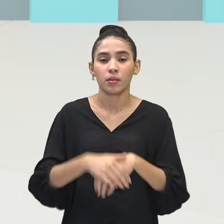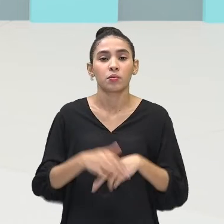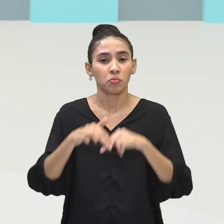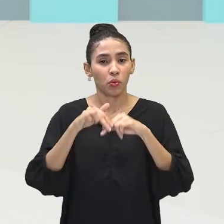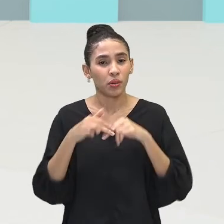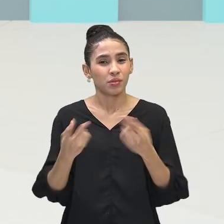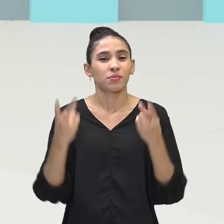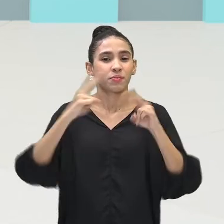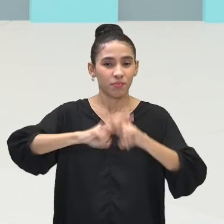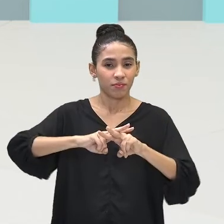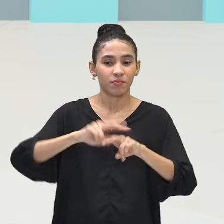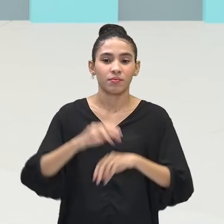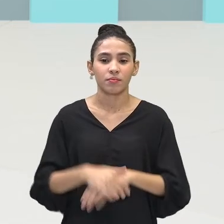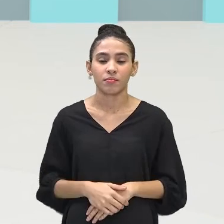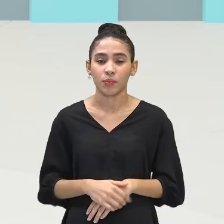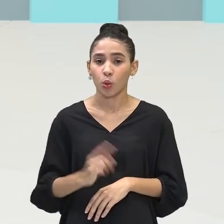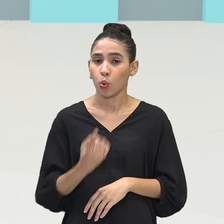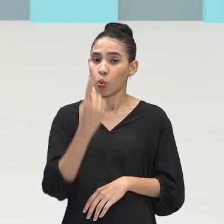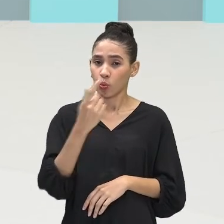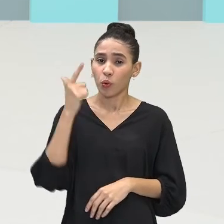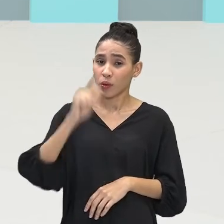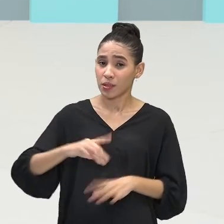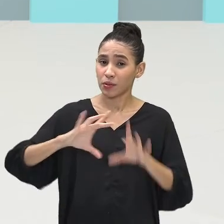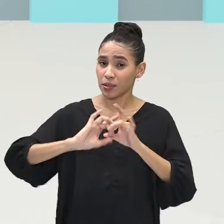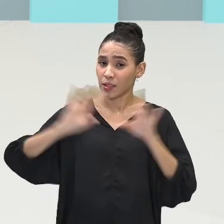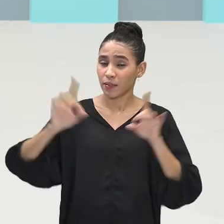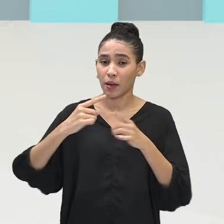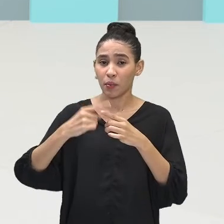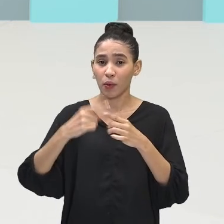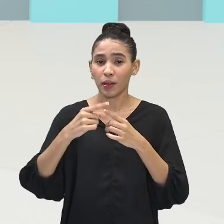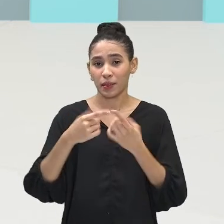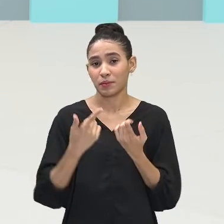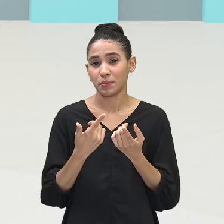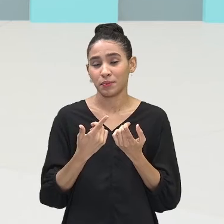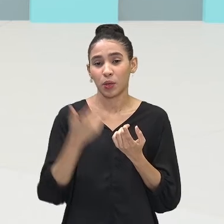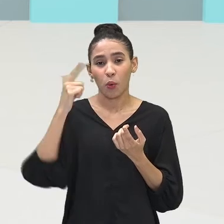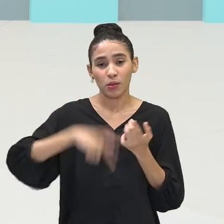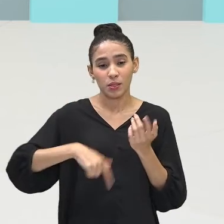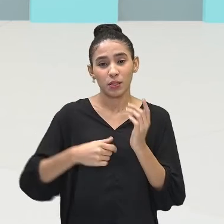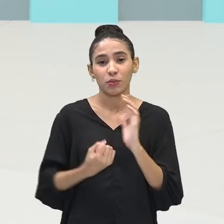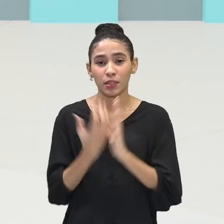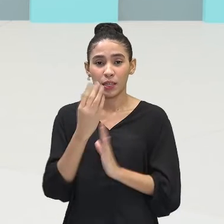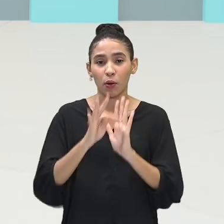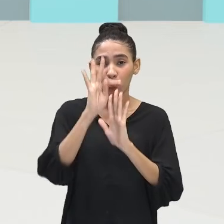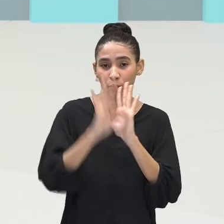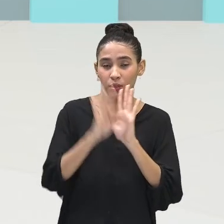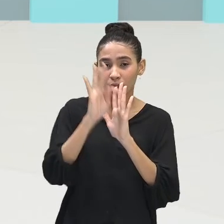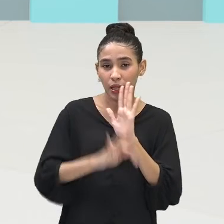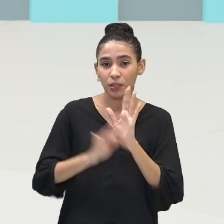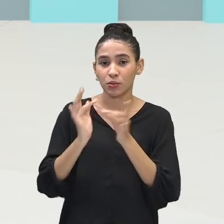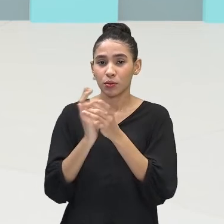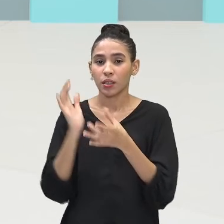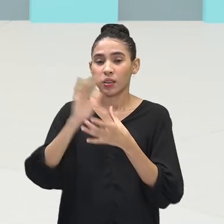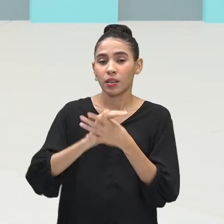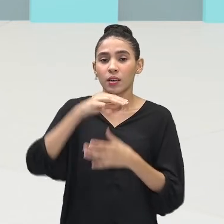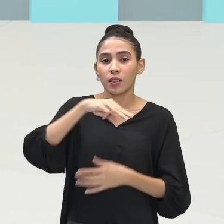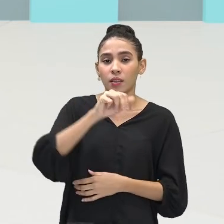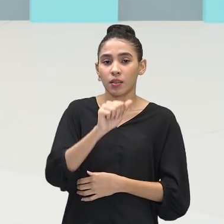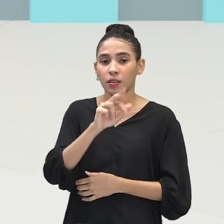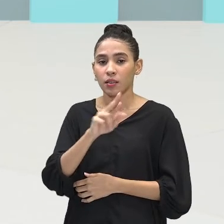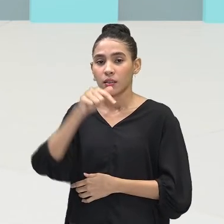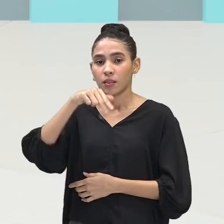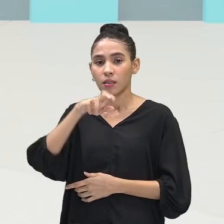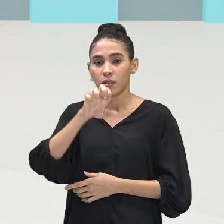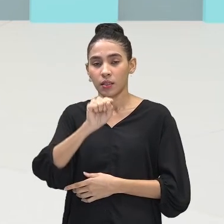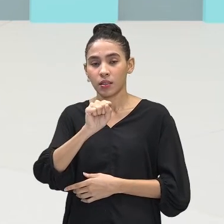foram presos, né? Um até se livrou porque conseguiu fazer um texto ali em relação ao casamento de Marquês de Pombal, elogiando esse casamento.